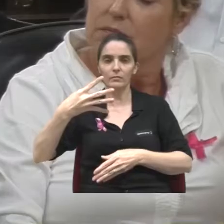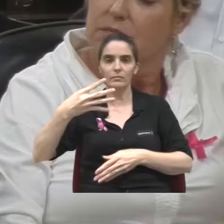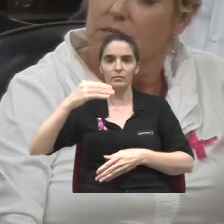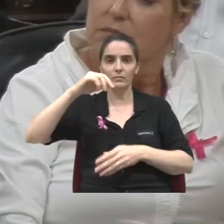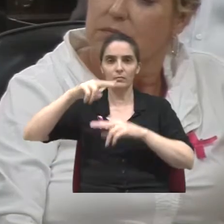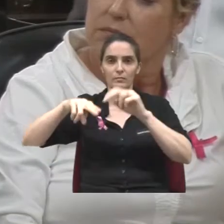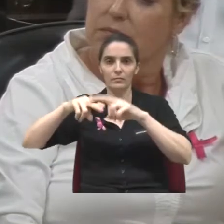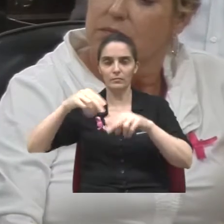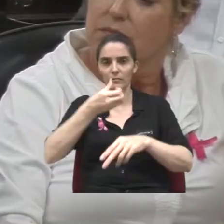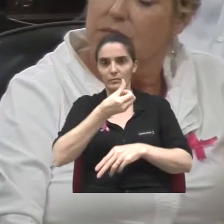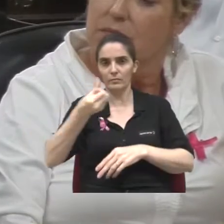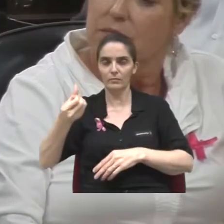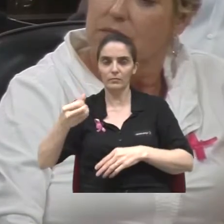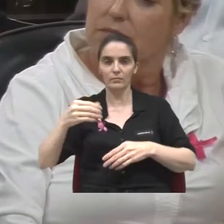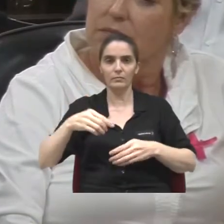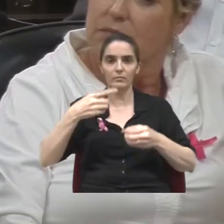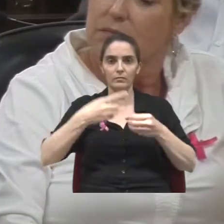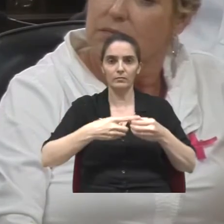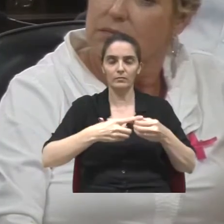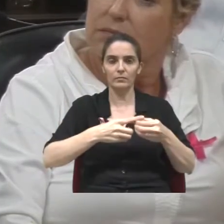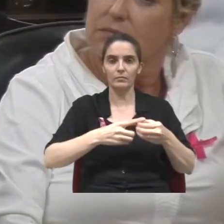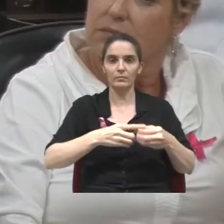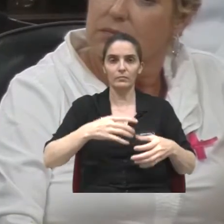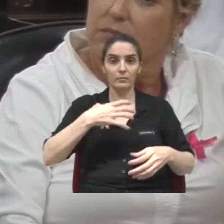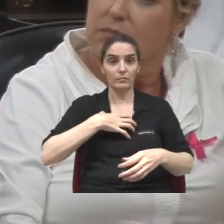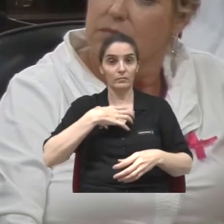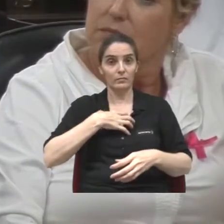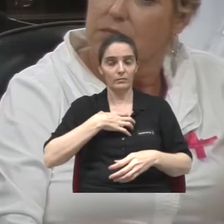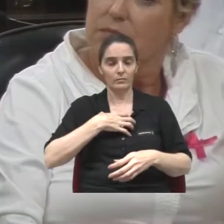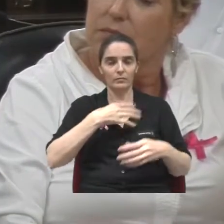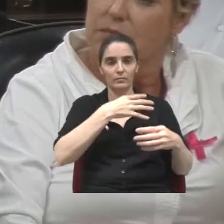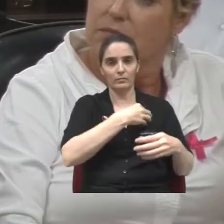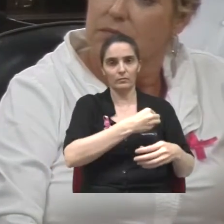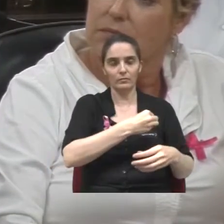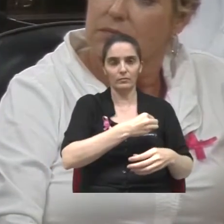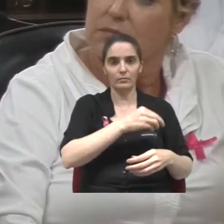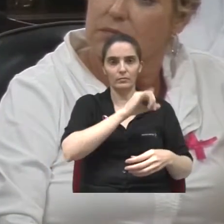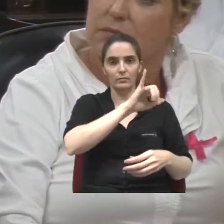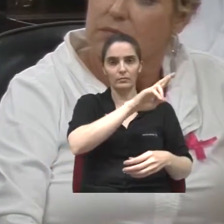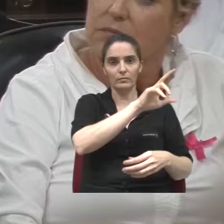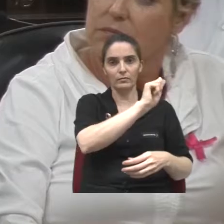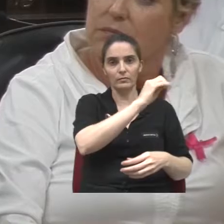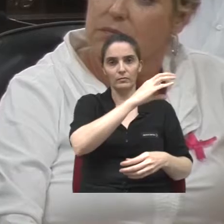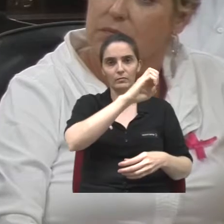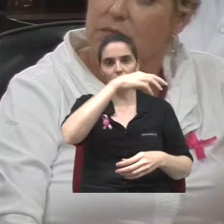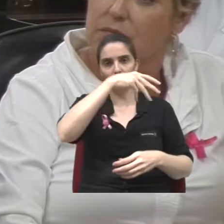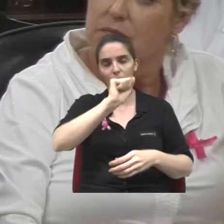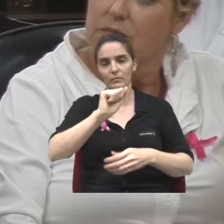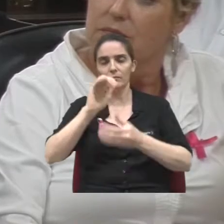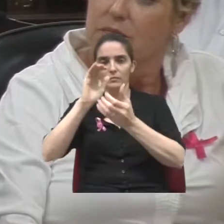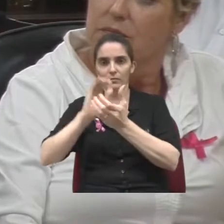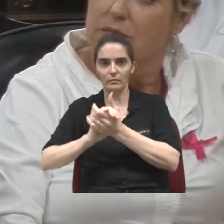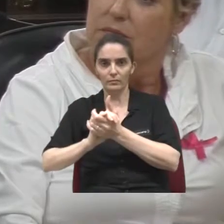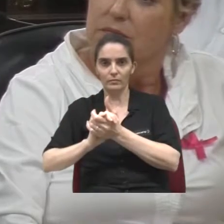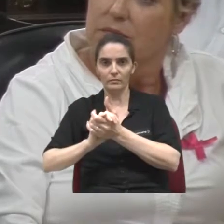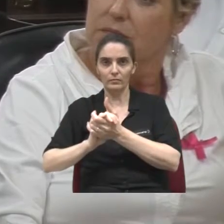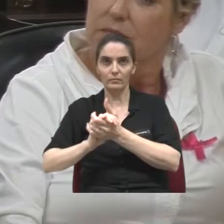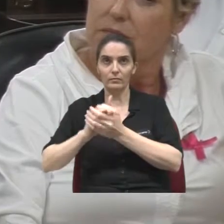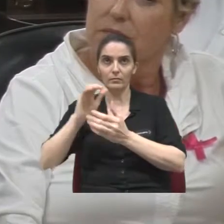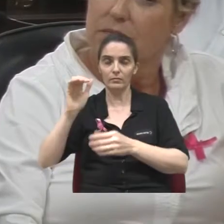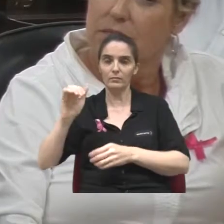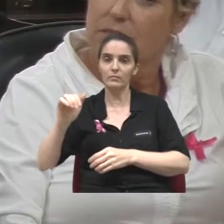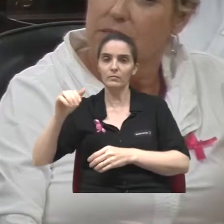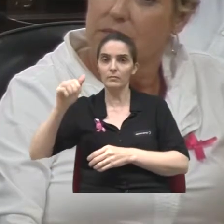na cidade de Feira de Santana, Bahia, filho de Iracema Matias do Vale, casado com a senhora Anísia de Souza